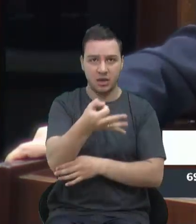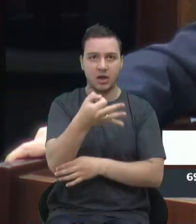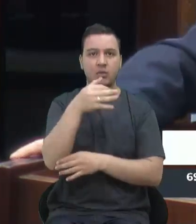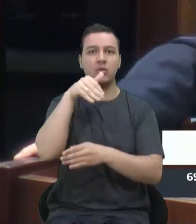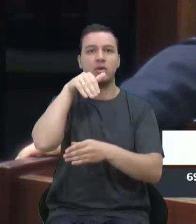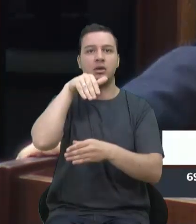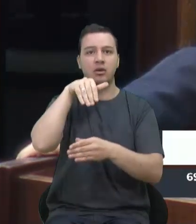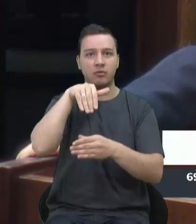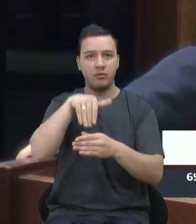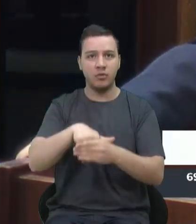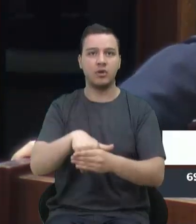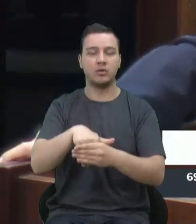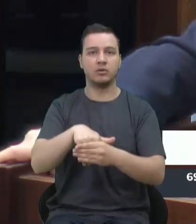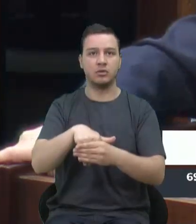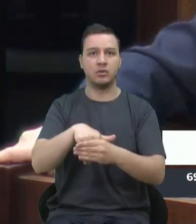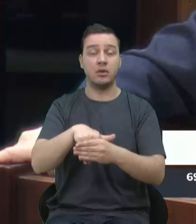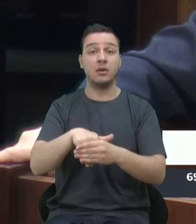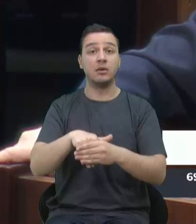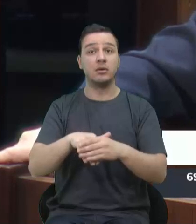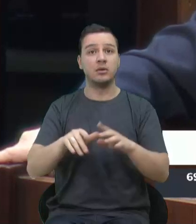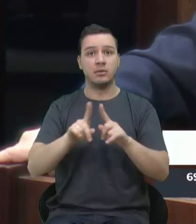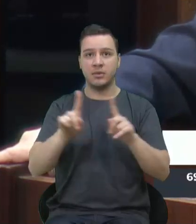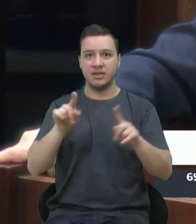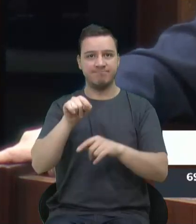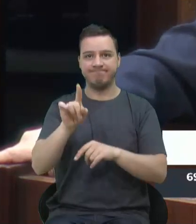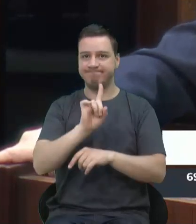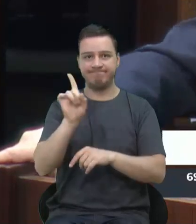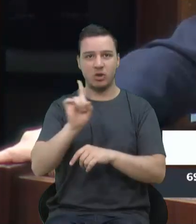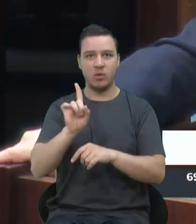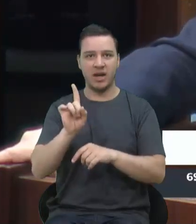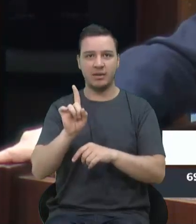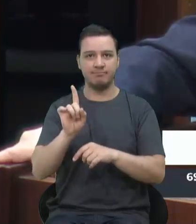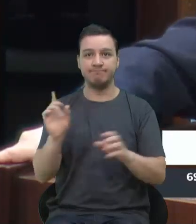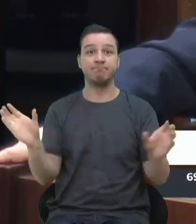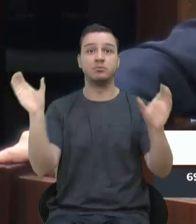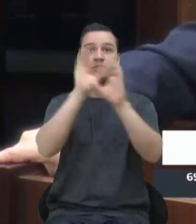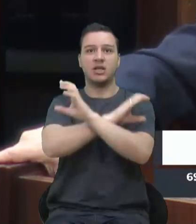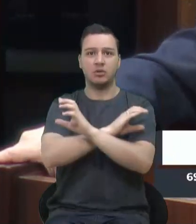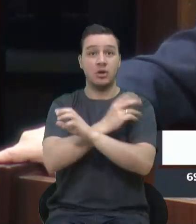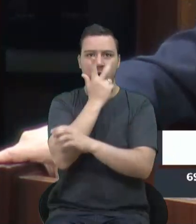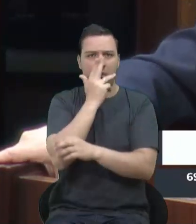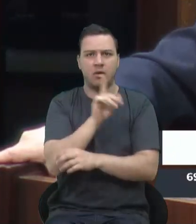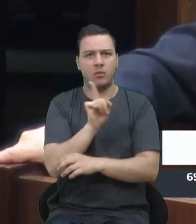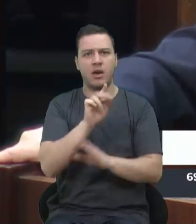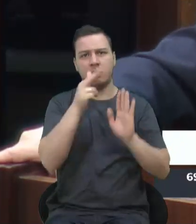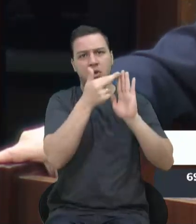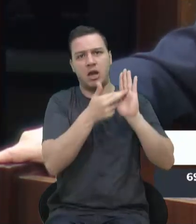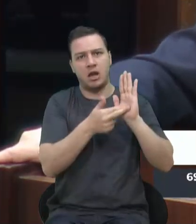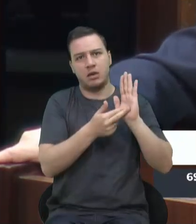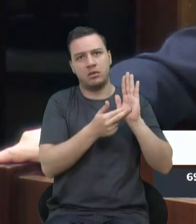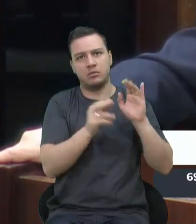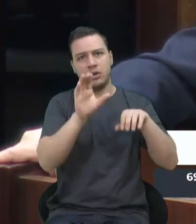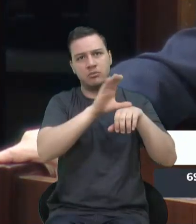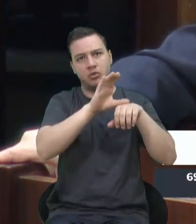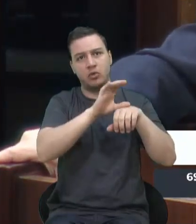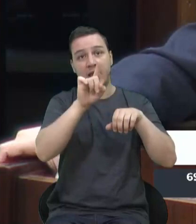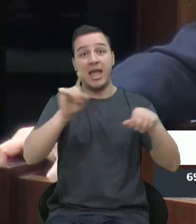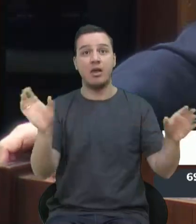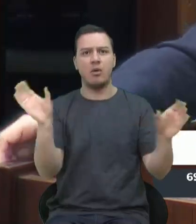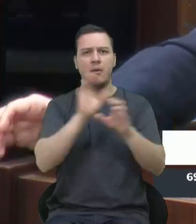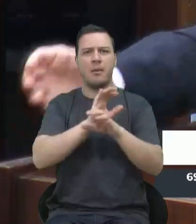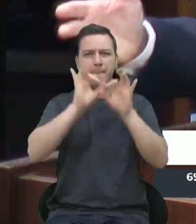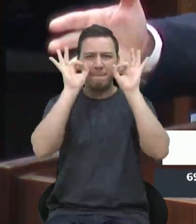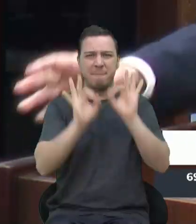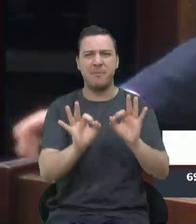É certo que esse preceito ele não é absoluto, como, aliás, nenhum preceito da Constituição o é. Mas o que eu